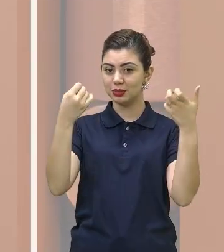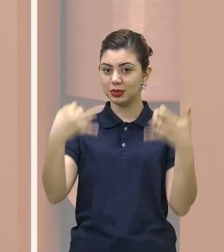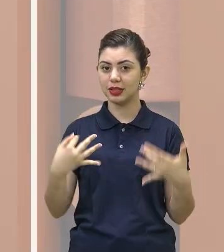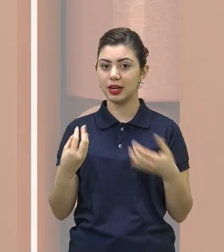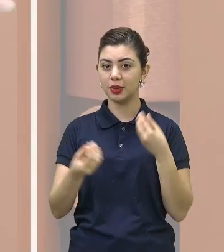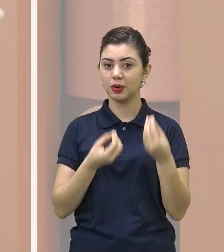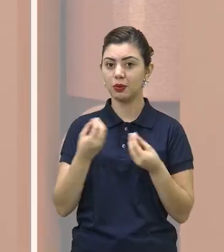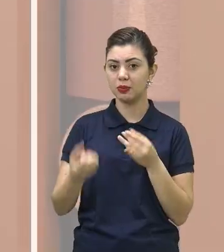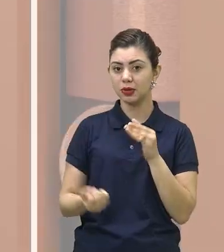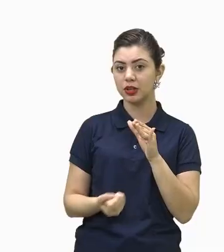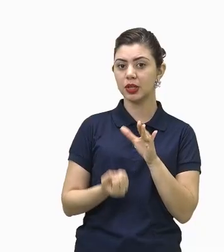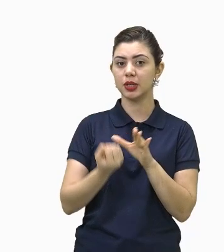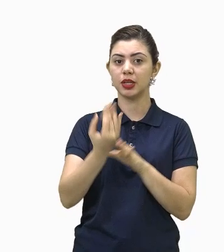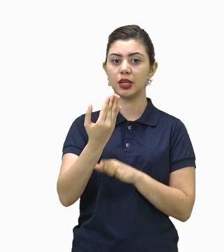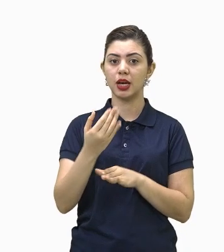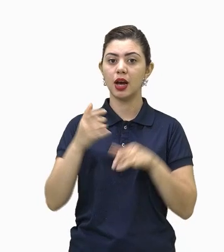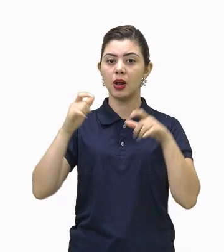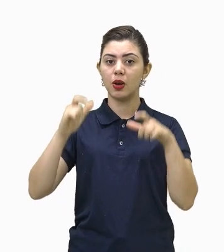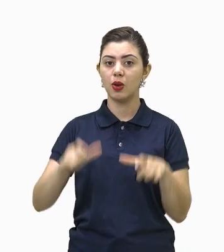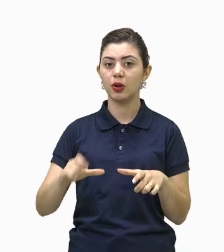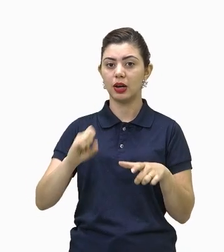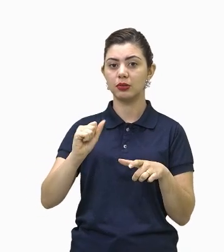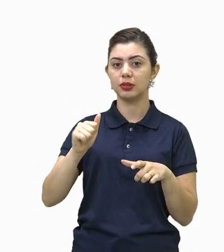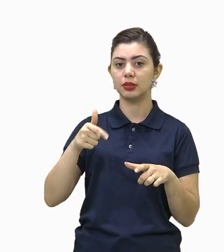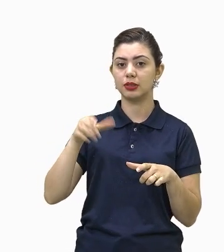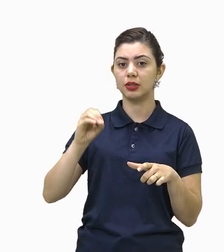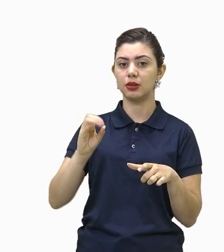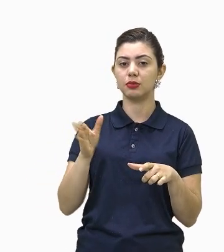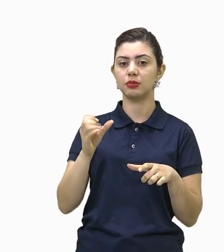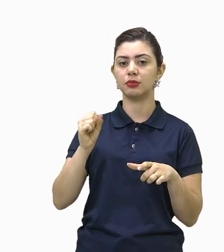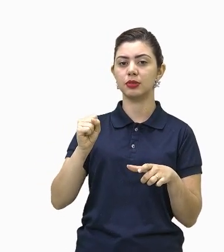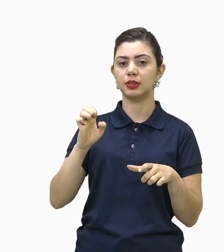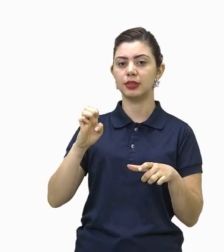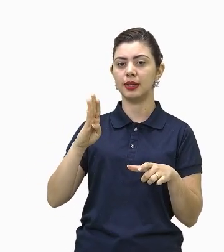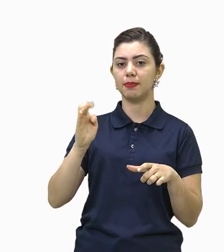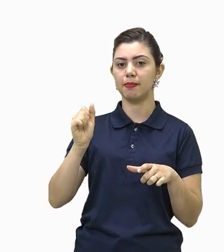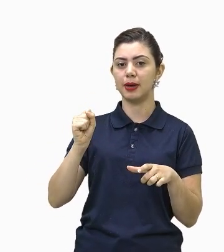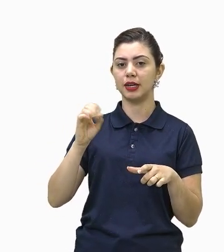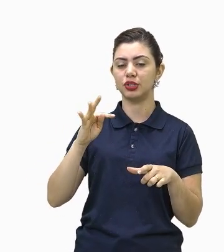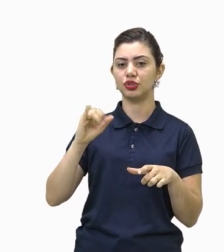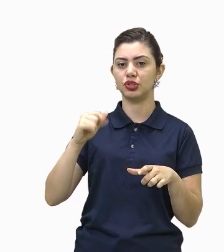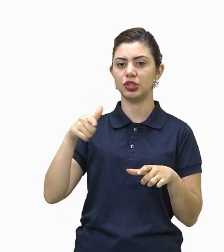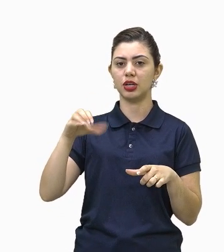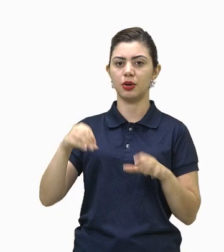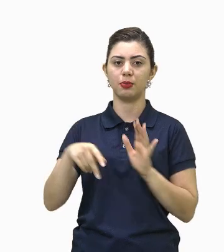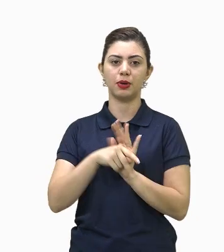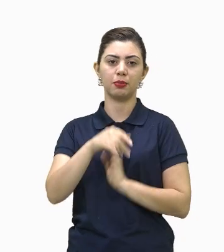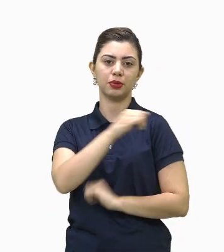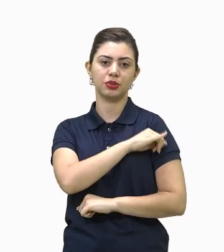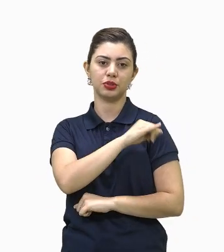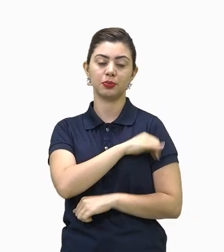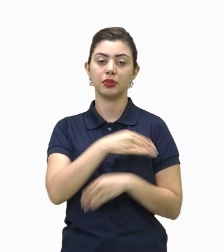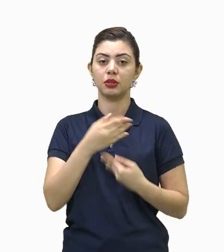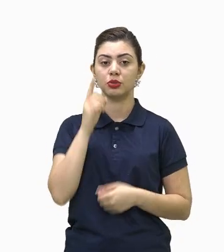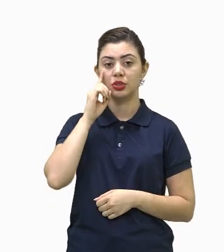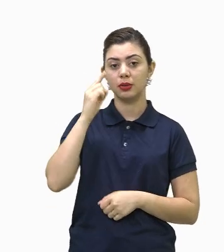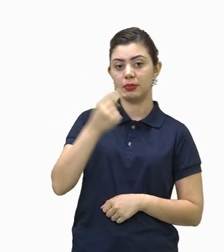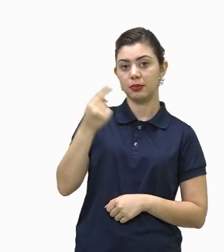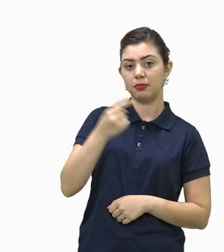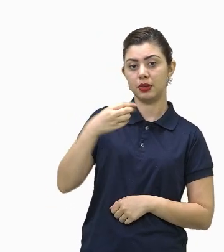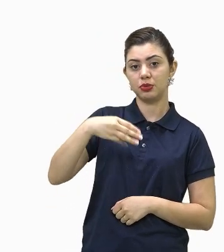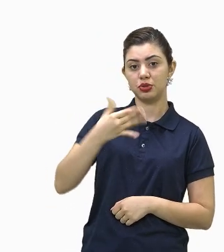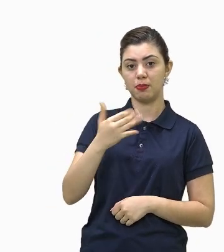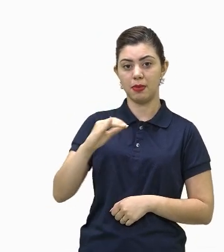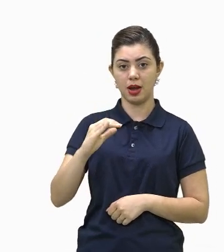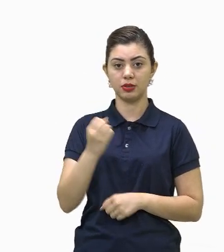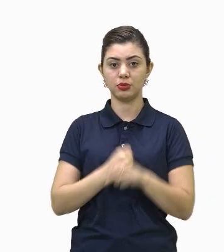São Sebastião do Rio de Janeiro, tá? Em 1º de março de 1565, foi fundada a cidade de São Sebastião